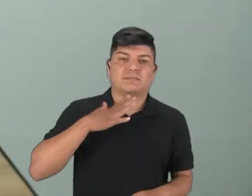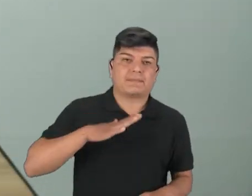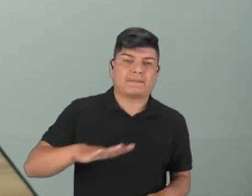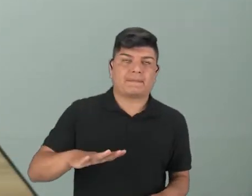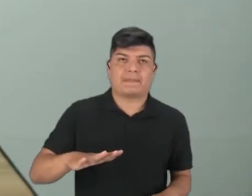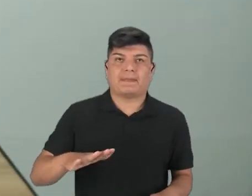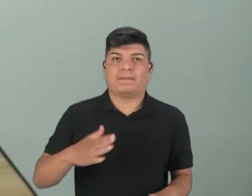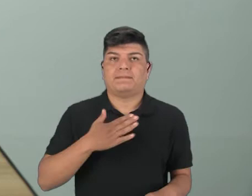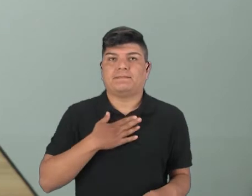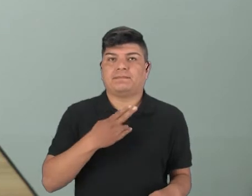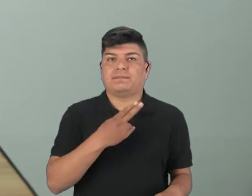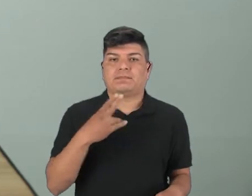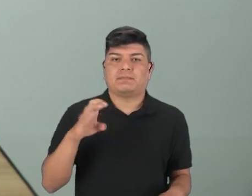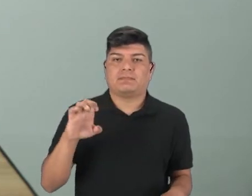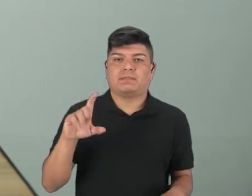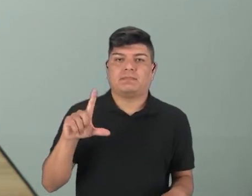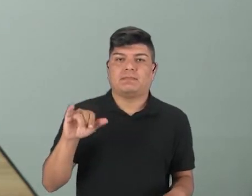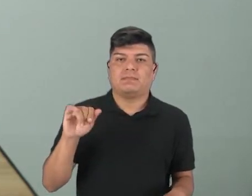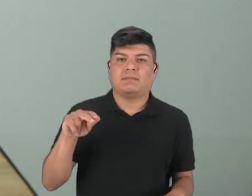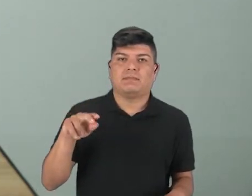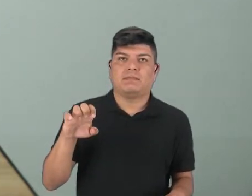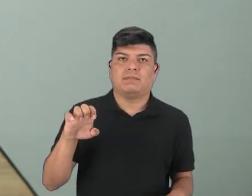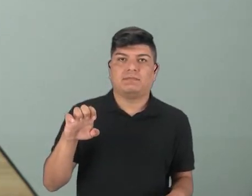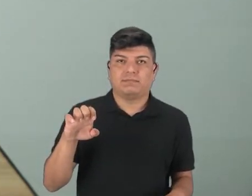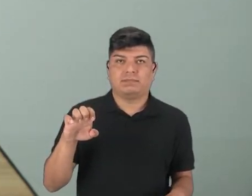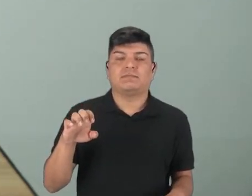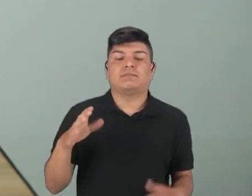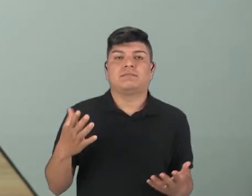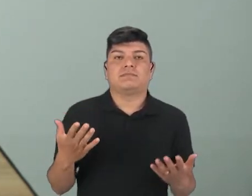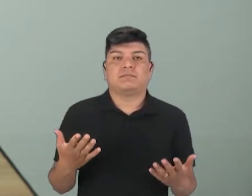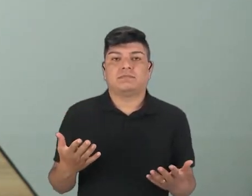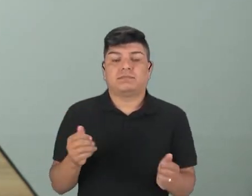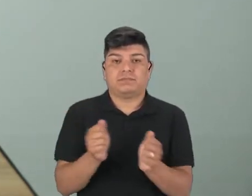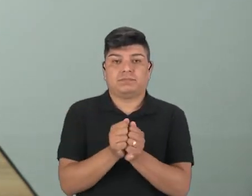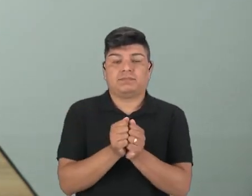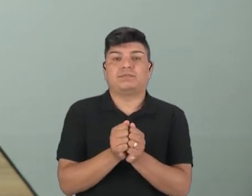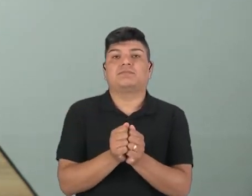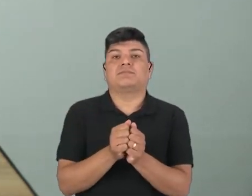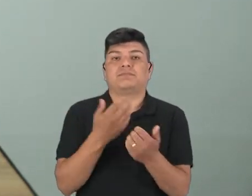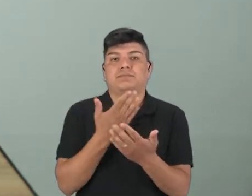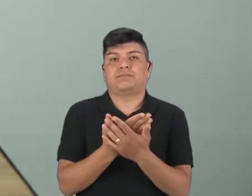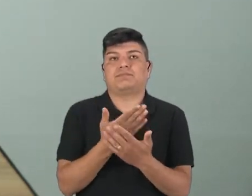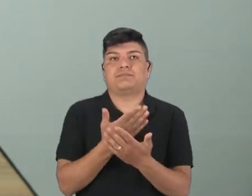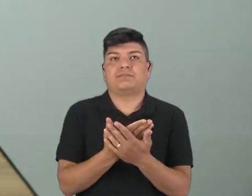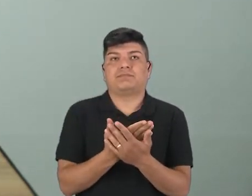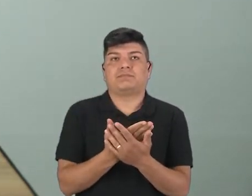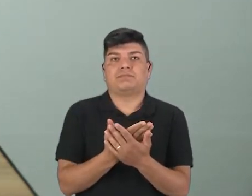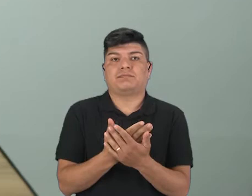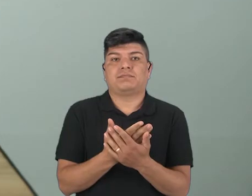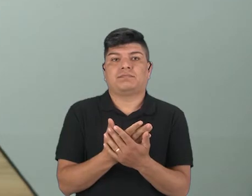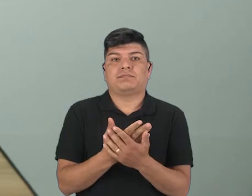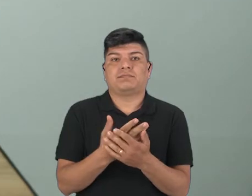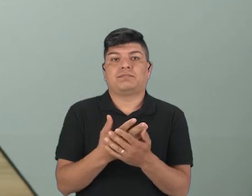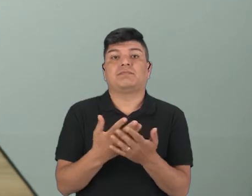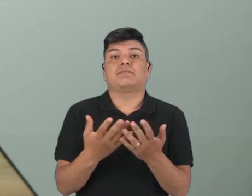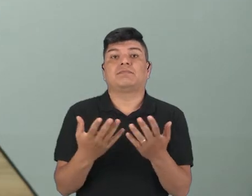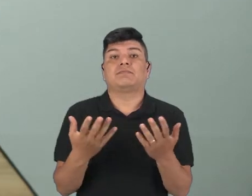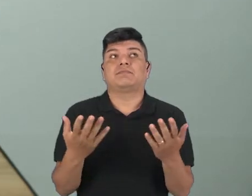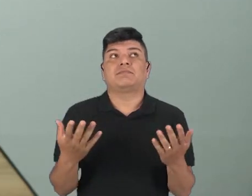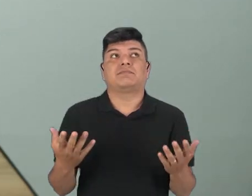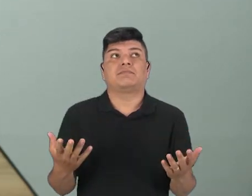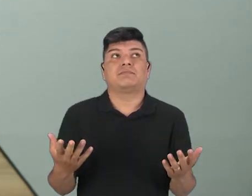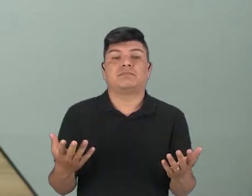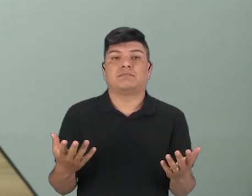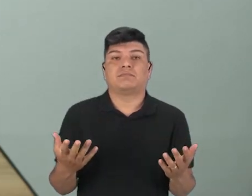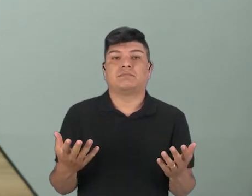crianças! Eu sou a professora Eliane Medeiros e juntos vamos estudar mais um componente